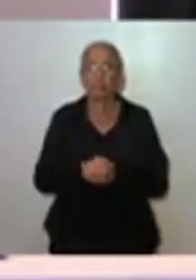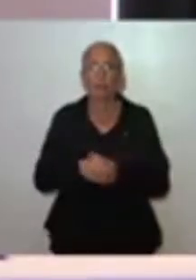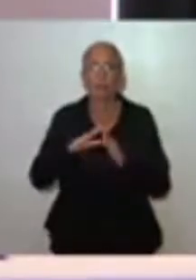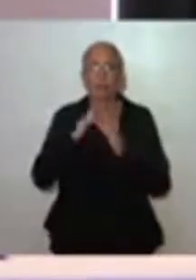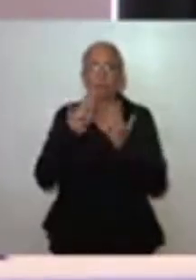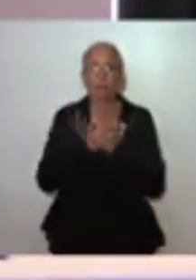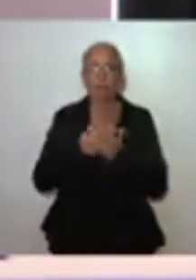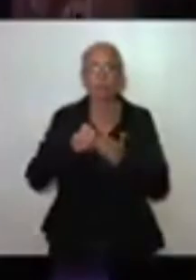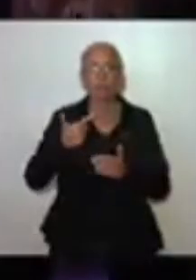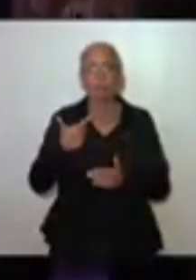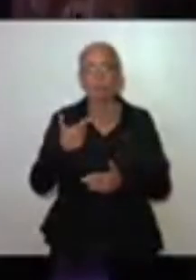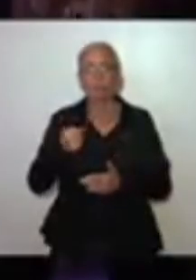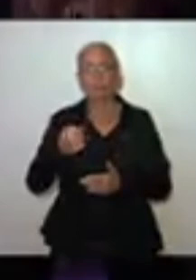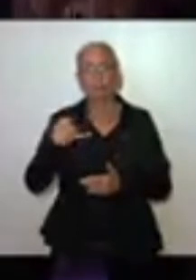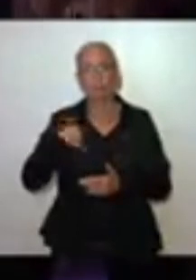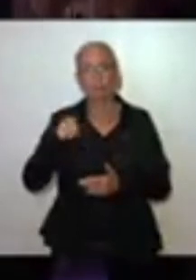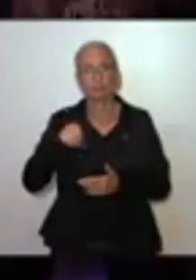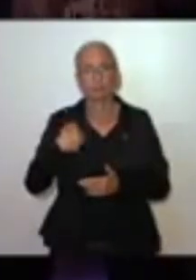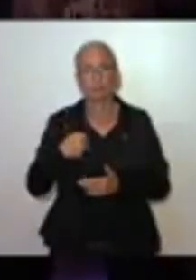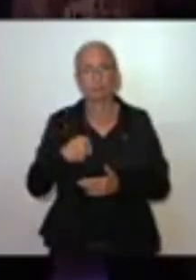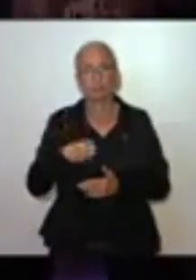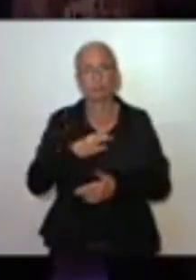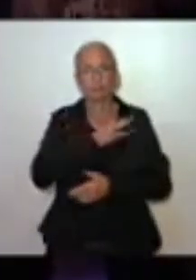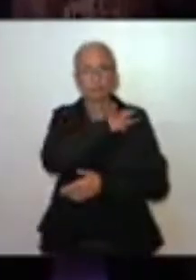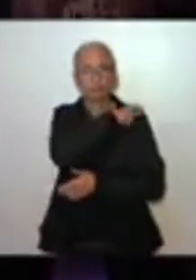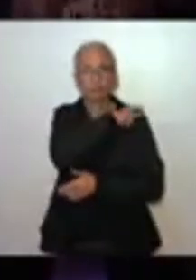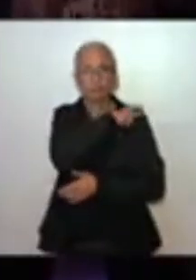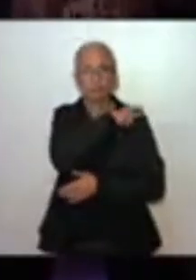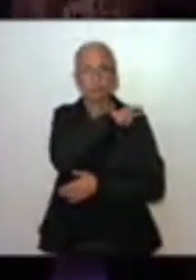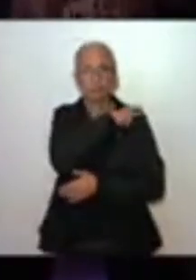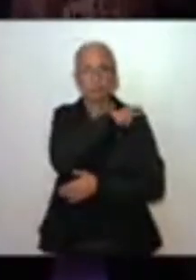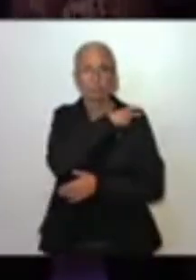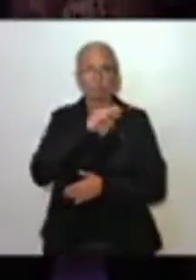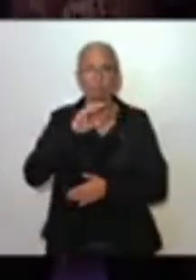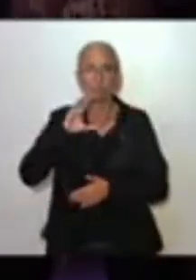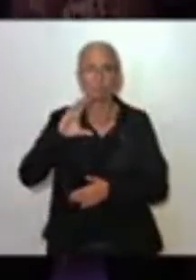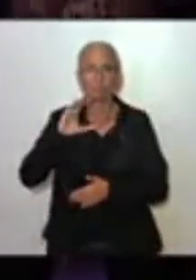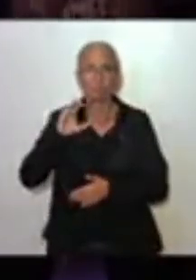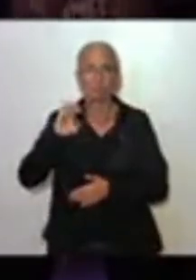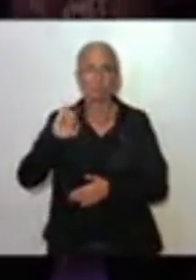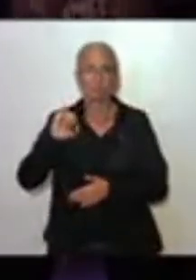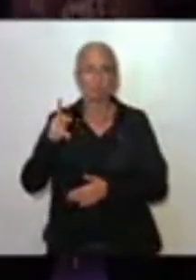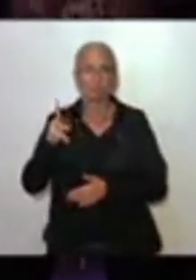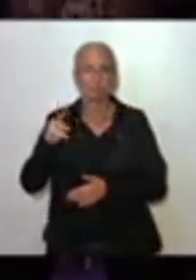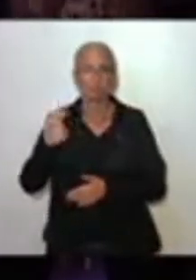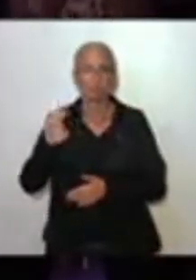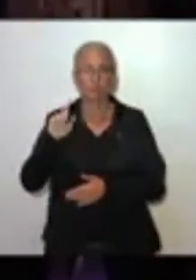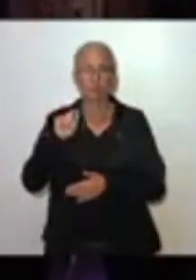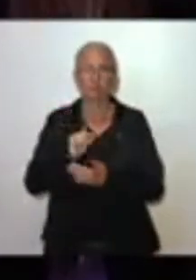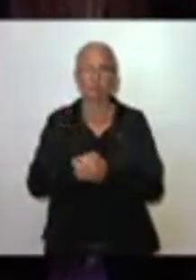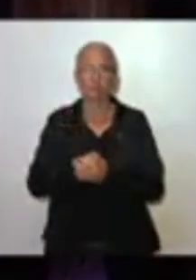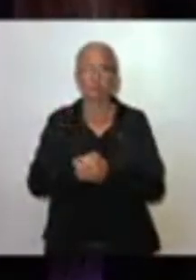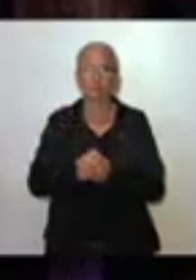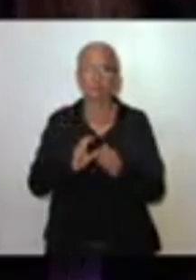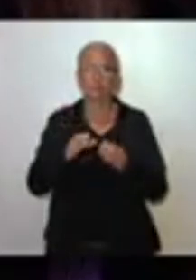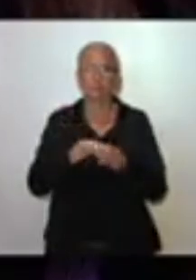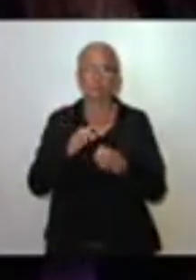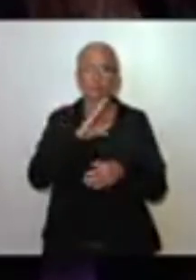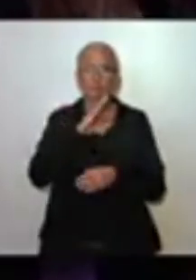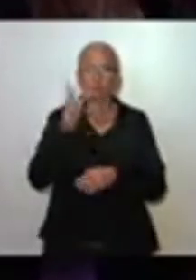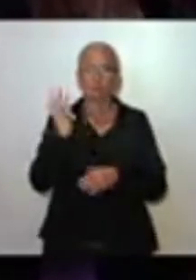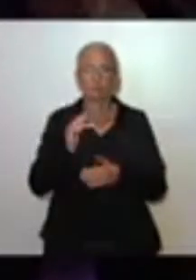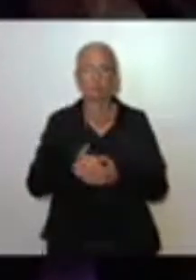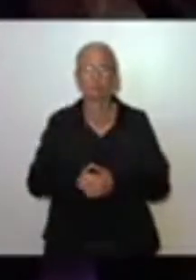da Silva 17 anos terceiro ano do ensino médio CIEP 458 Hermes Barcellos Cabo